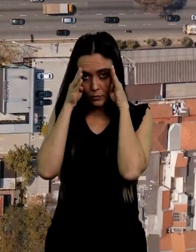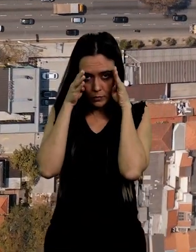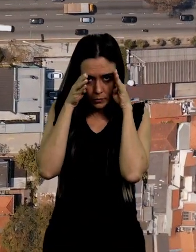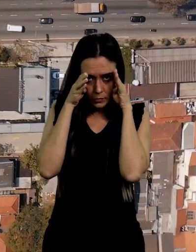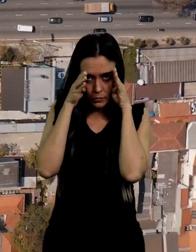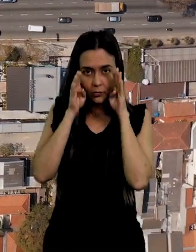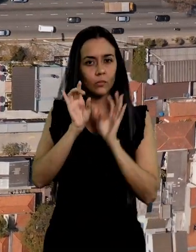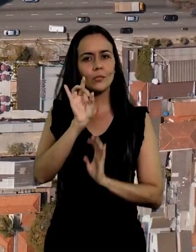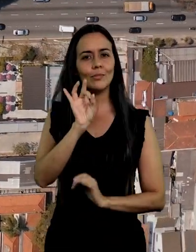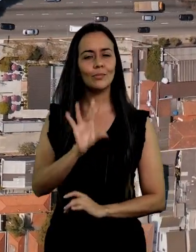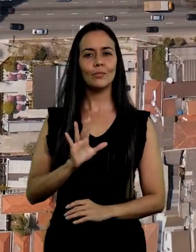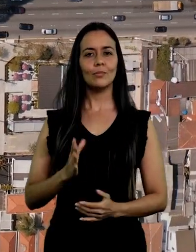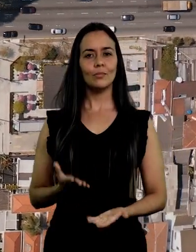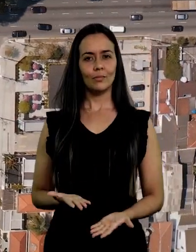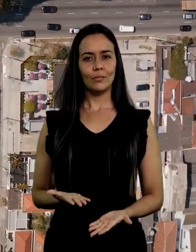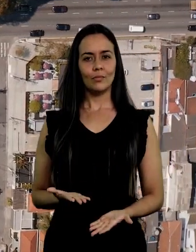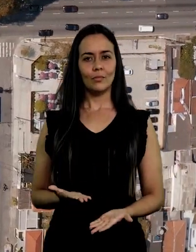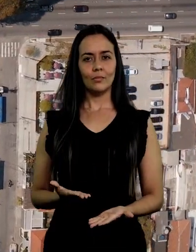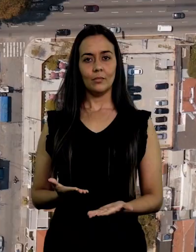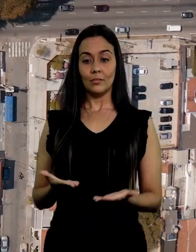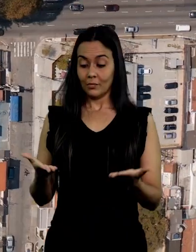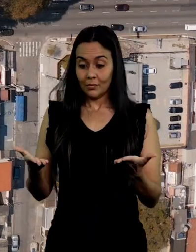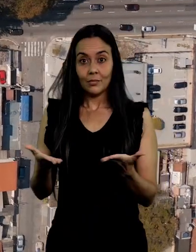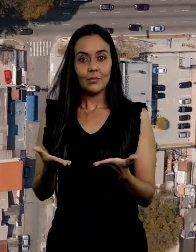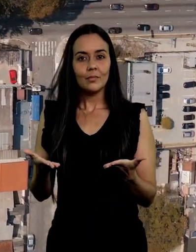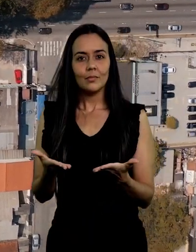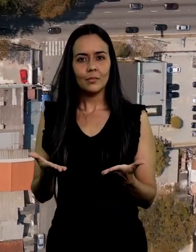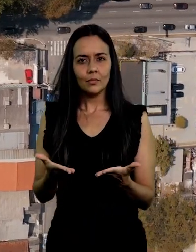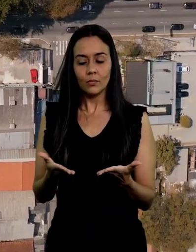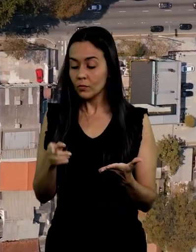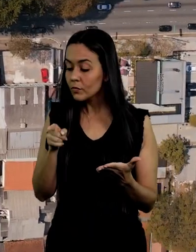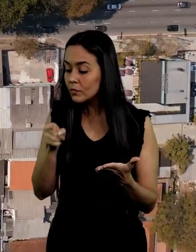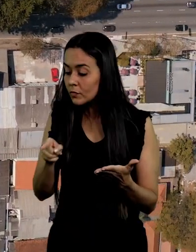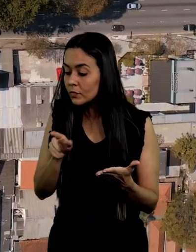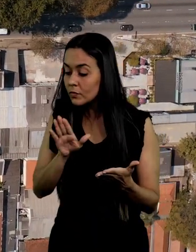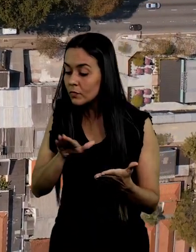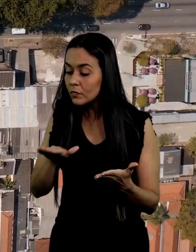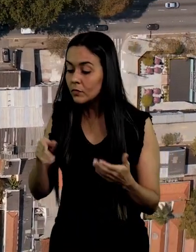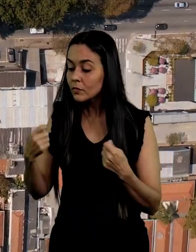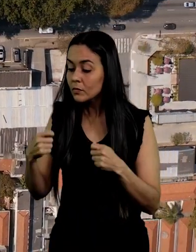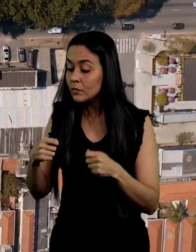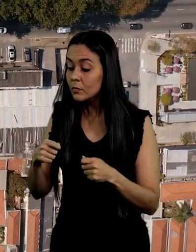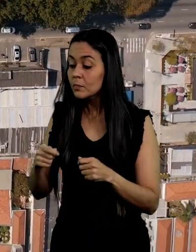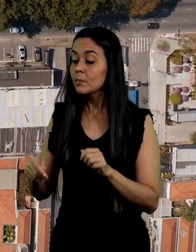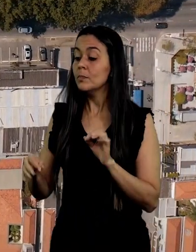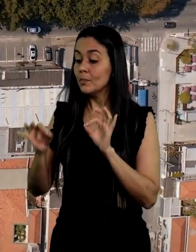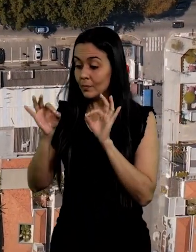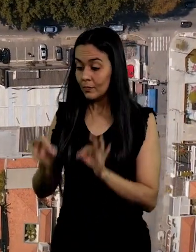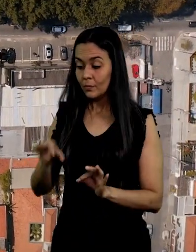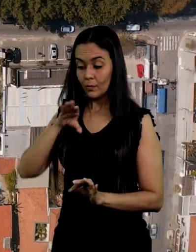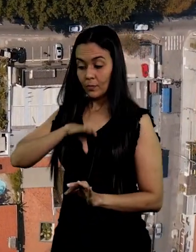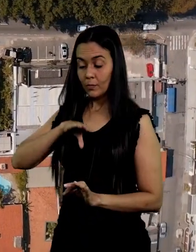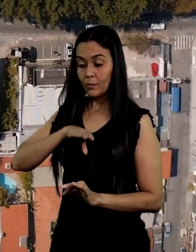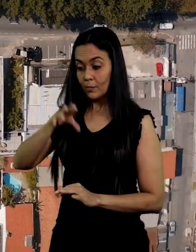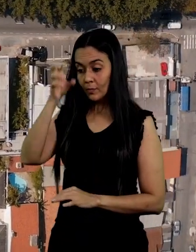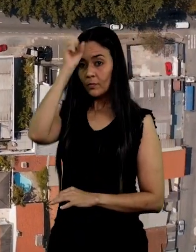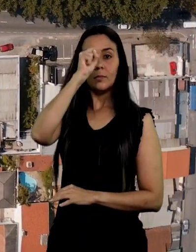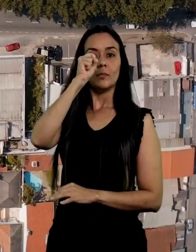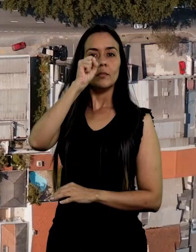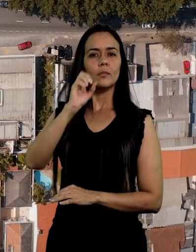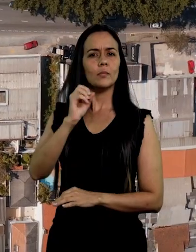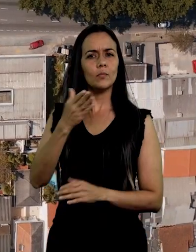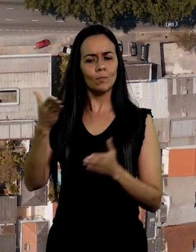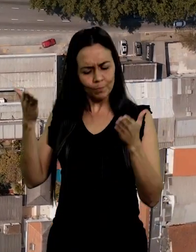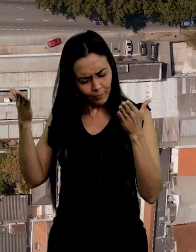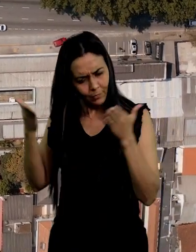e mais. Neste momento, você tem que ter interesse em aprender língua portuguesa. Ou neste momento, você tem